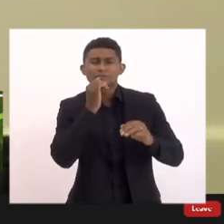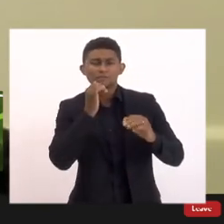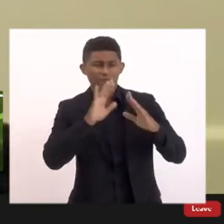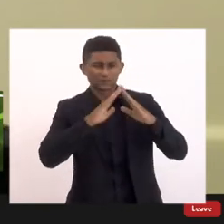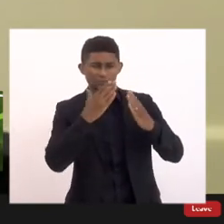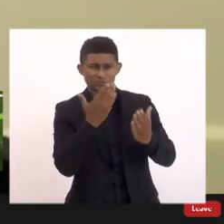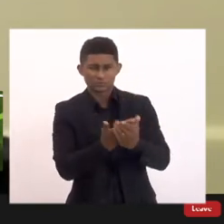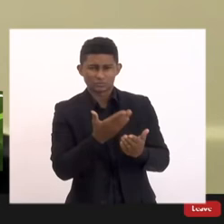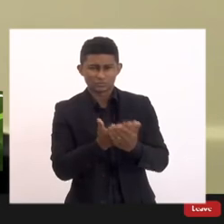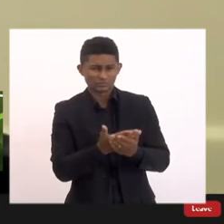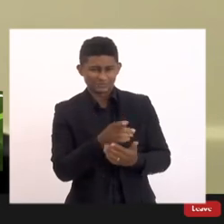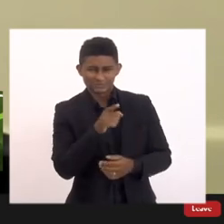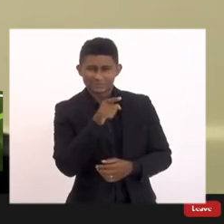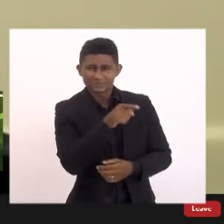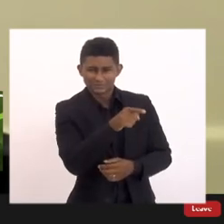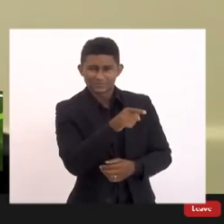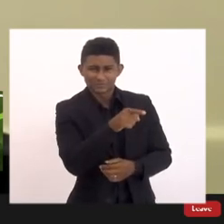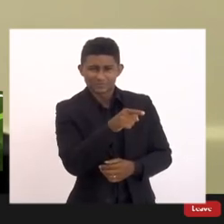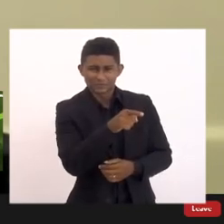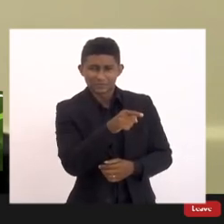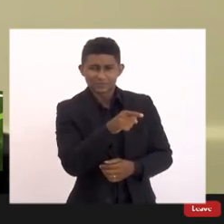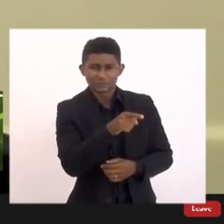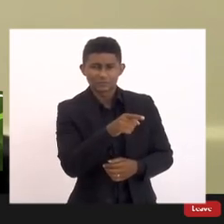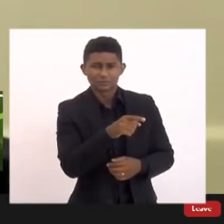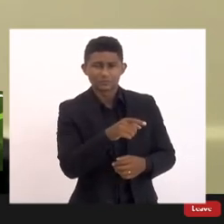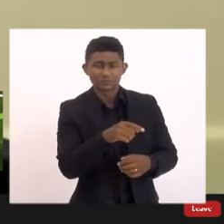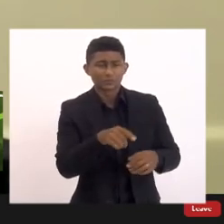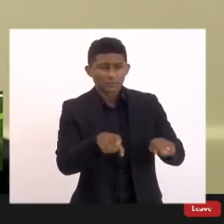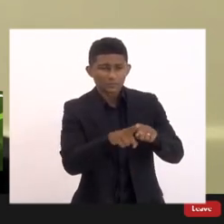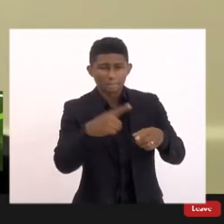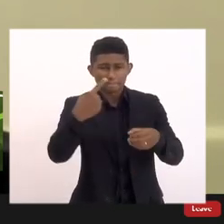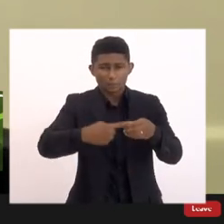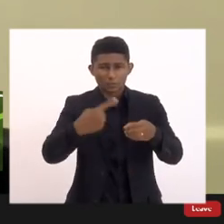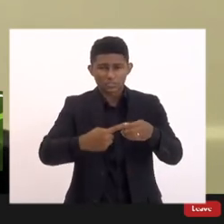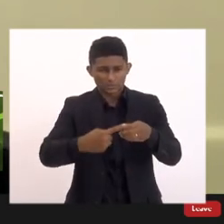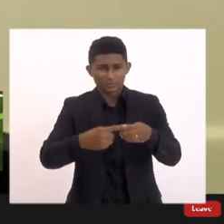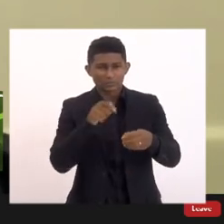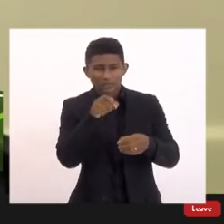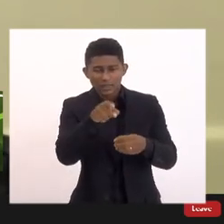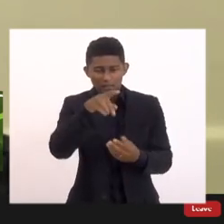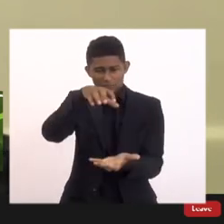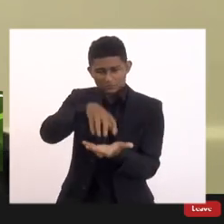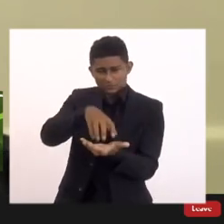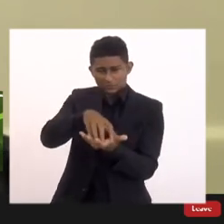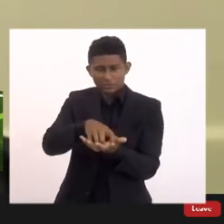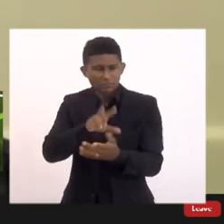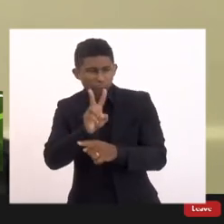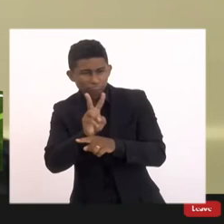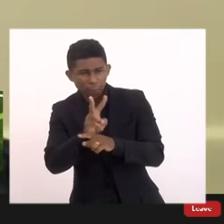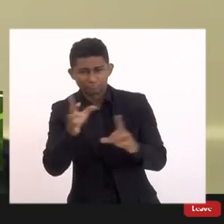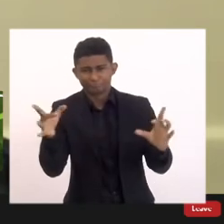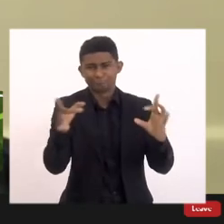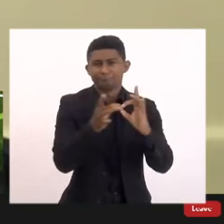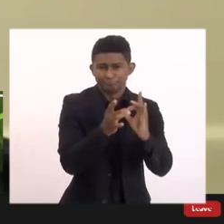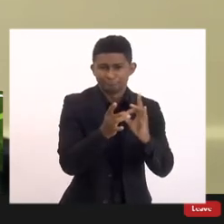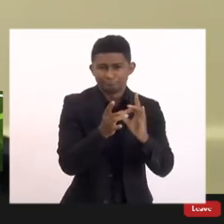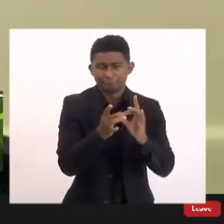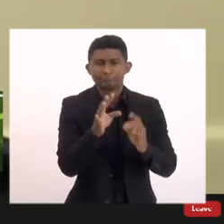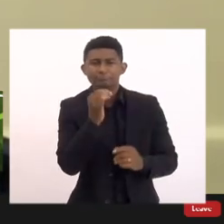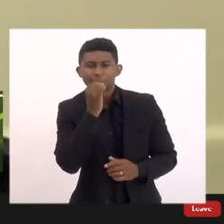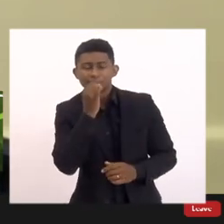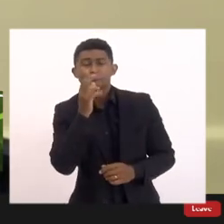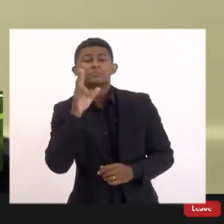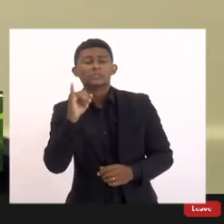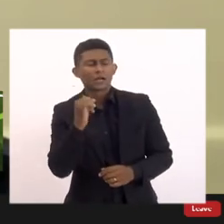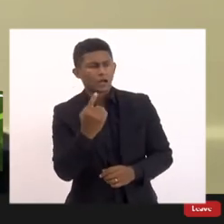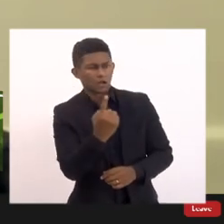a escola com a unidade de vigilância e saúde do município. É importante que quando se faz isolamento de um caso suspeito